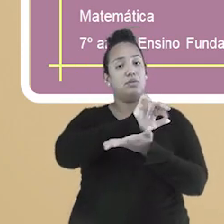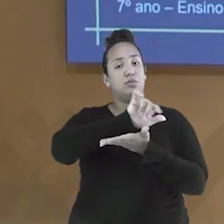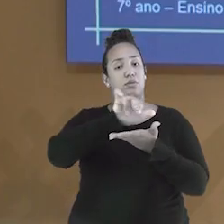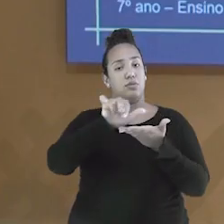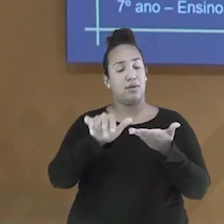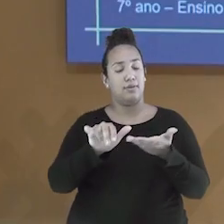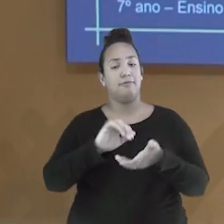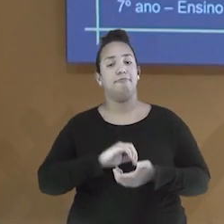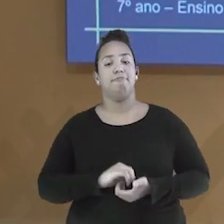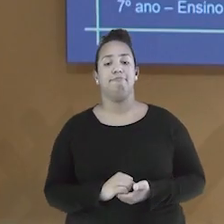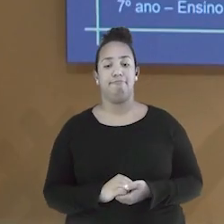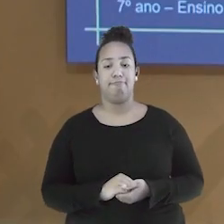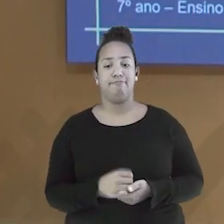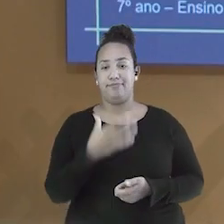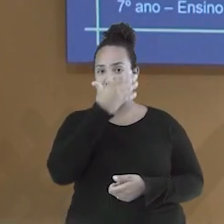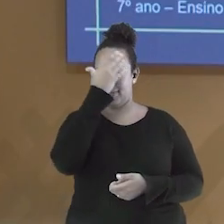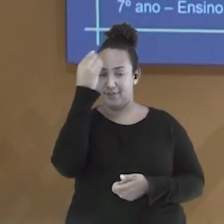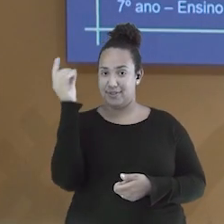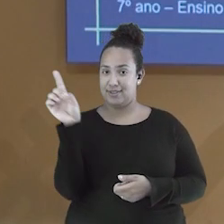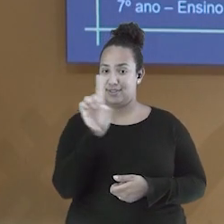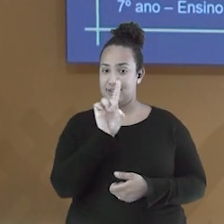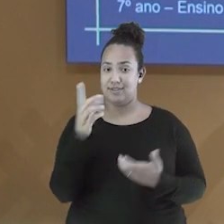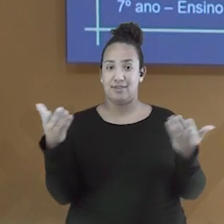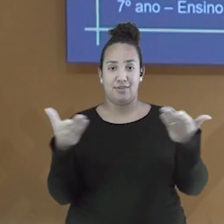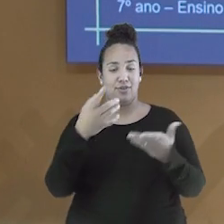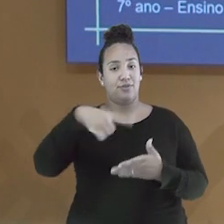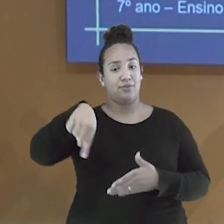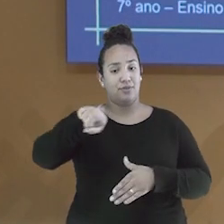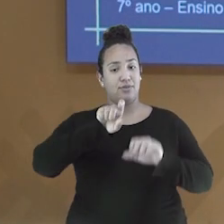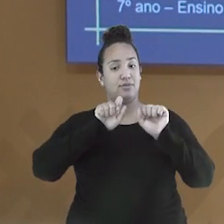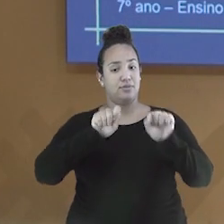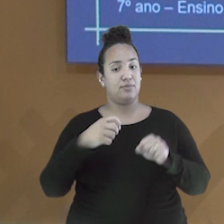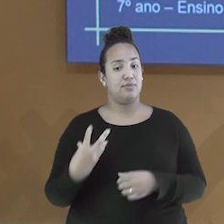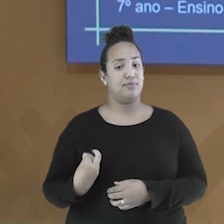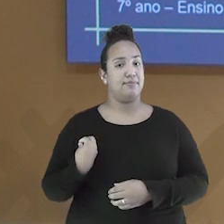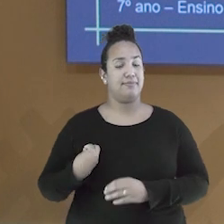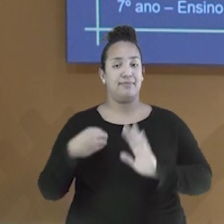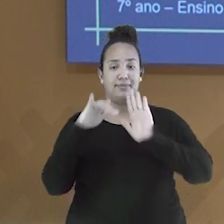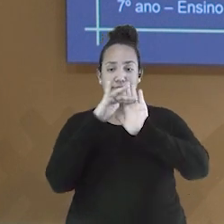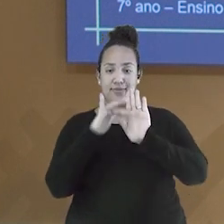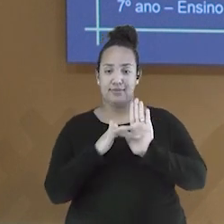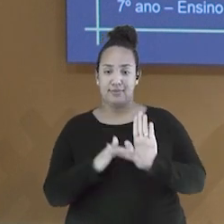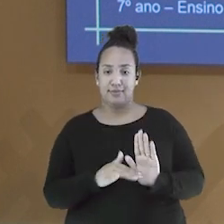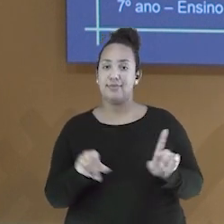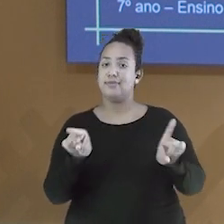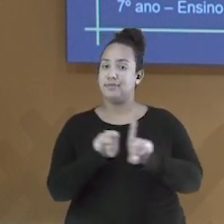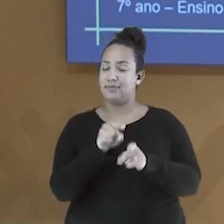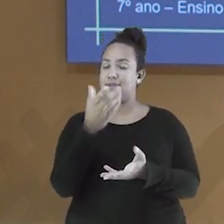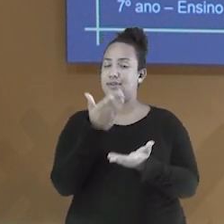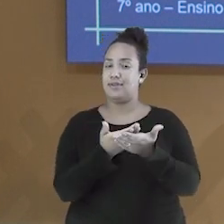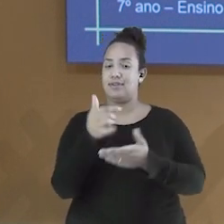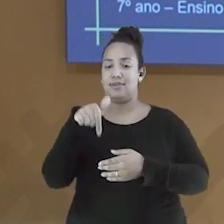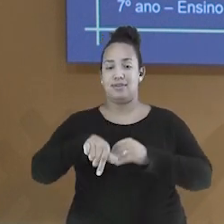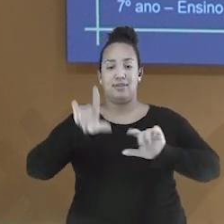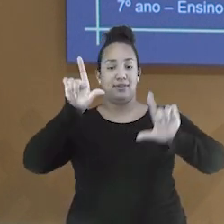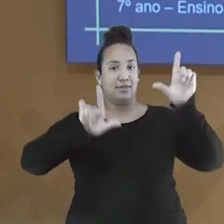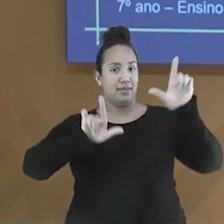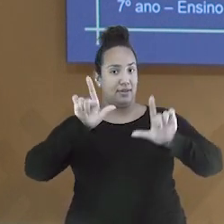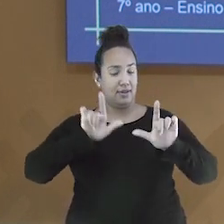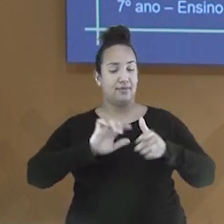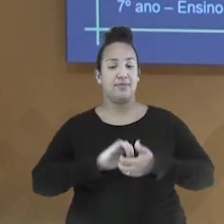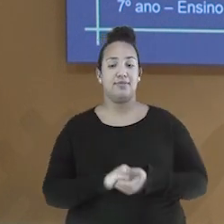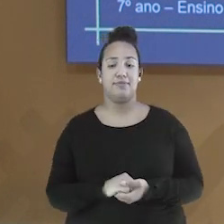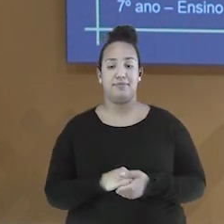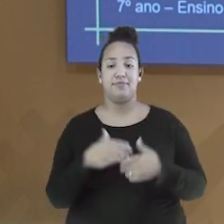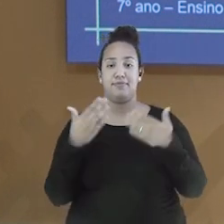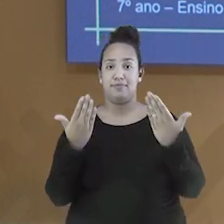numérica. Não se esqueça, agora você pode marcar a sua presença também aqui nas aulas da TV. Para isso, é só apontar